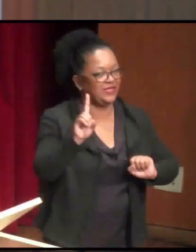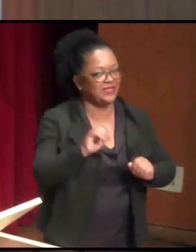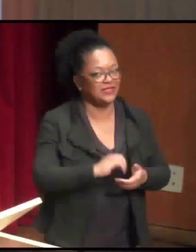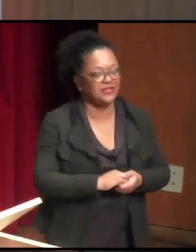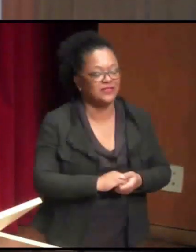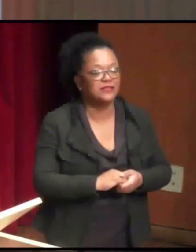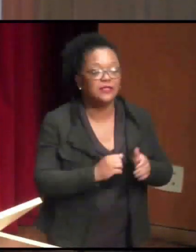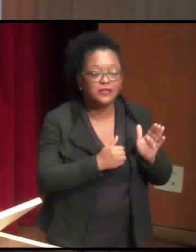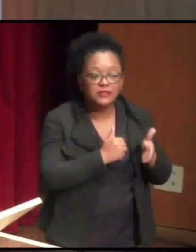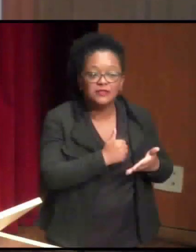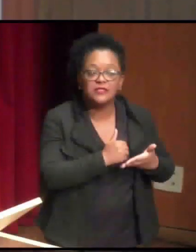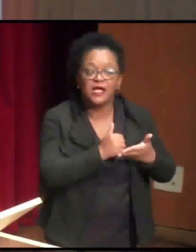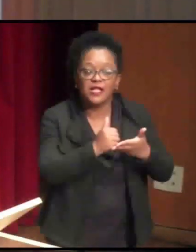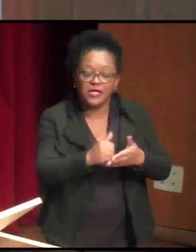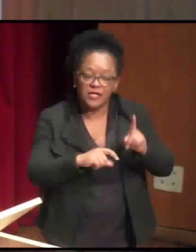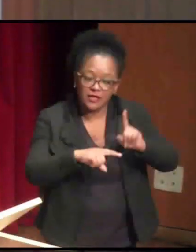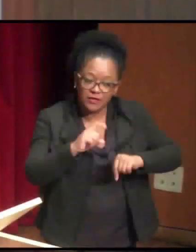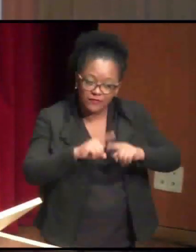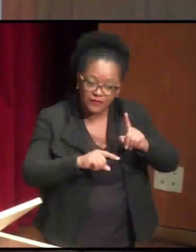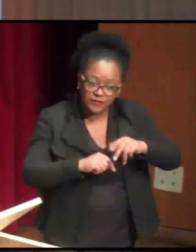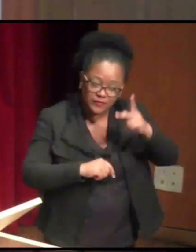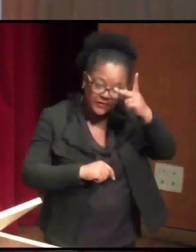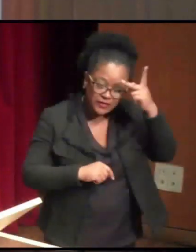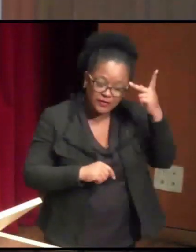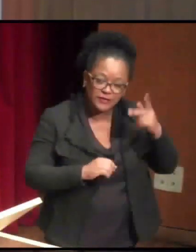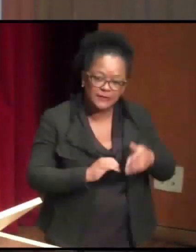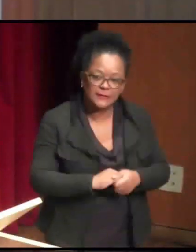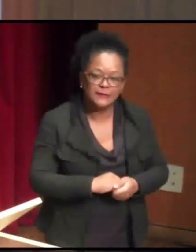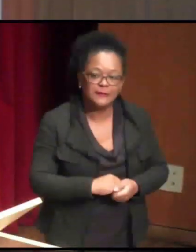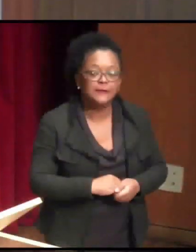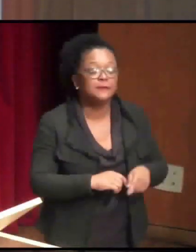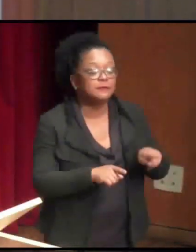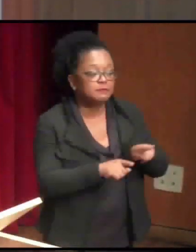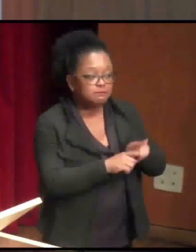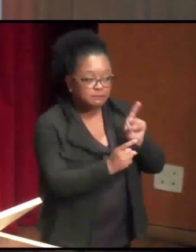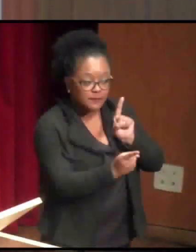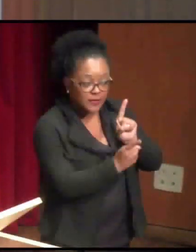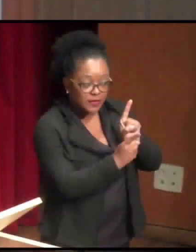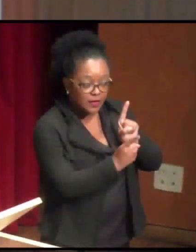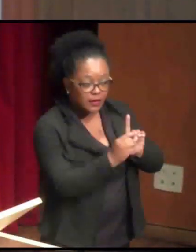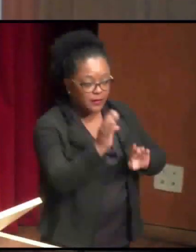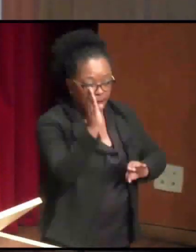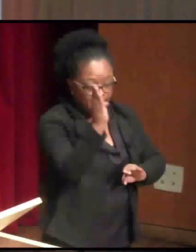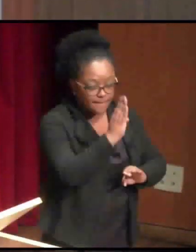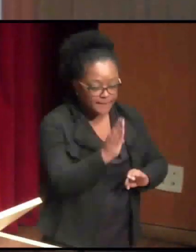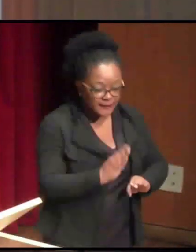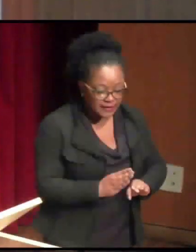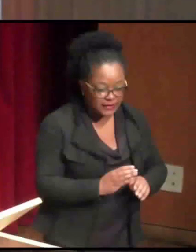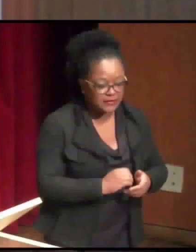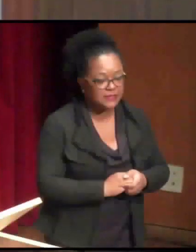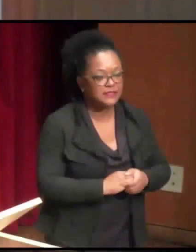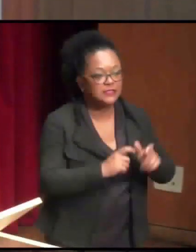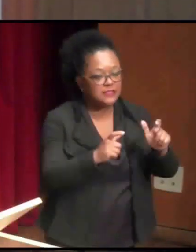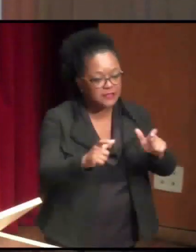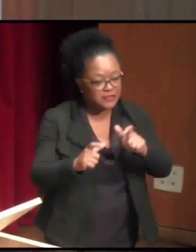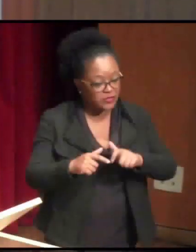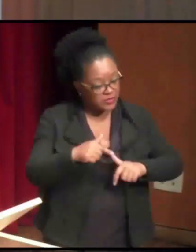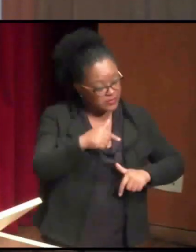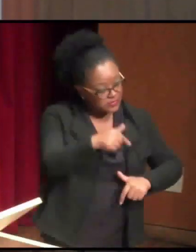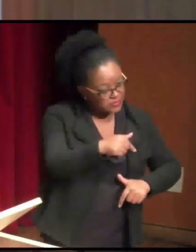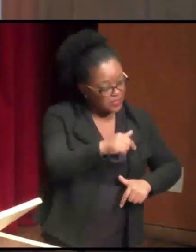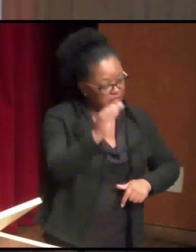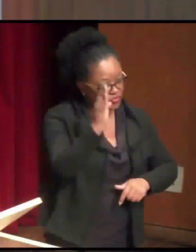pessoa, é isso que acontece, inclusive em Braille. E nós atendemos a todo o Brasil. Então, nas 7 unidades da SBB no Brasil, em